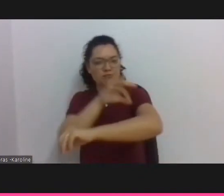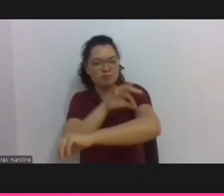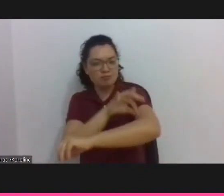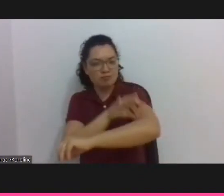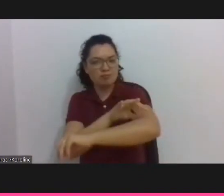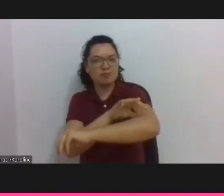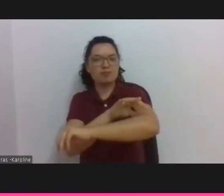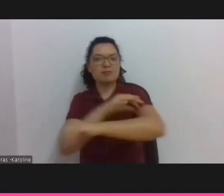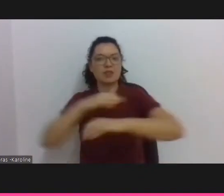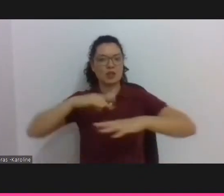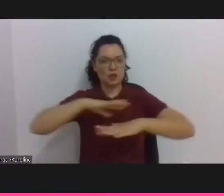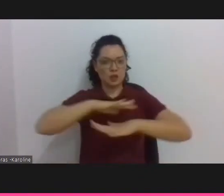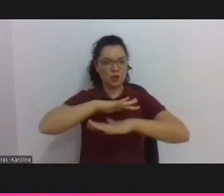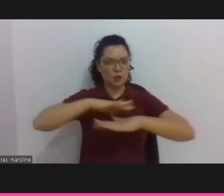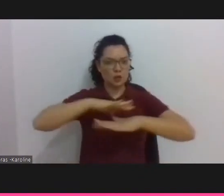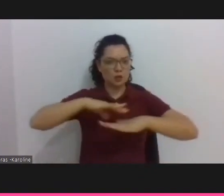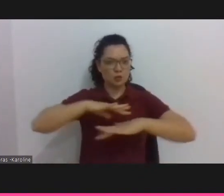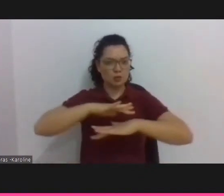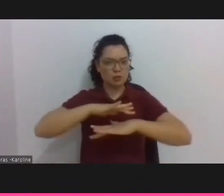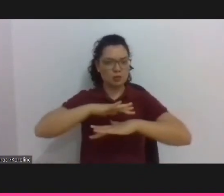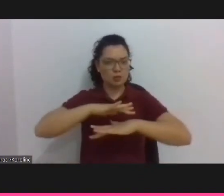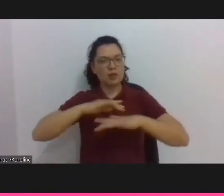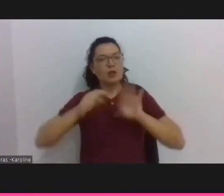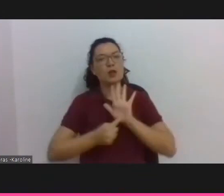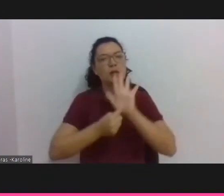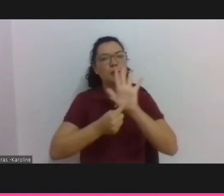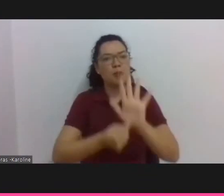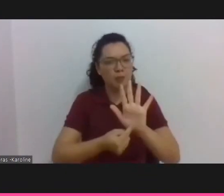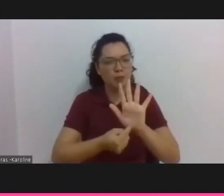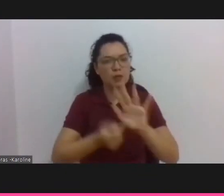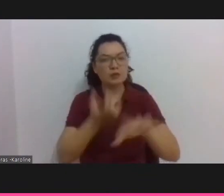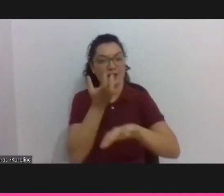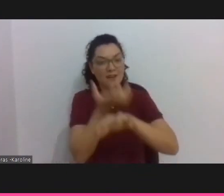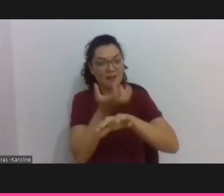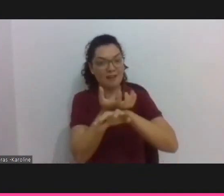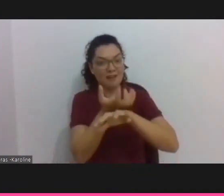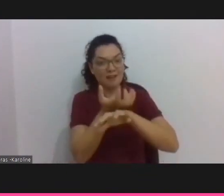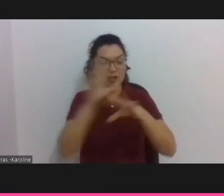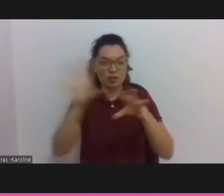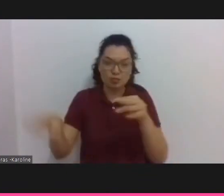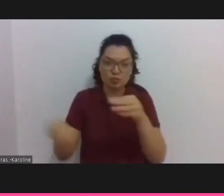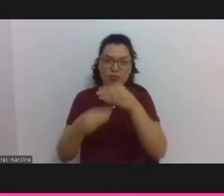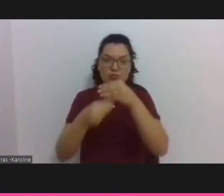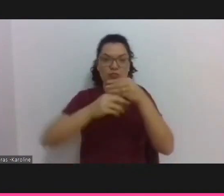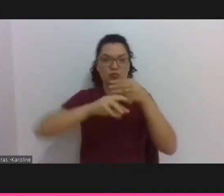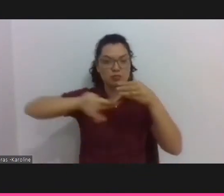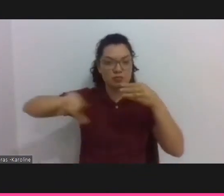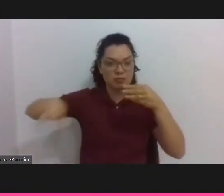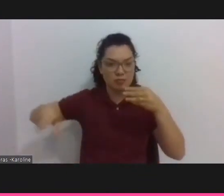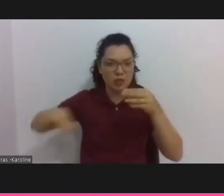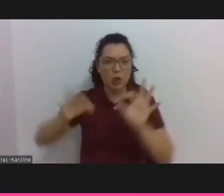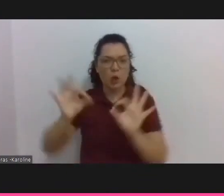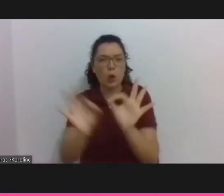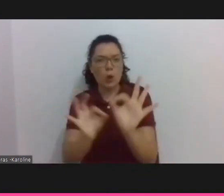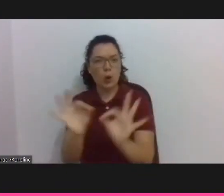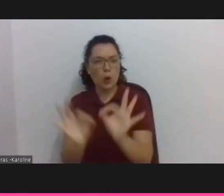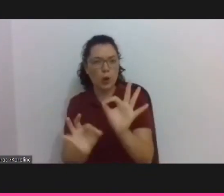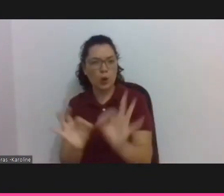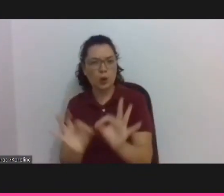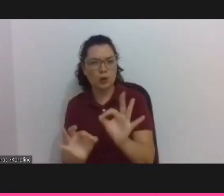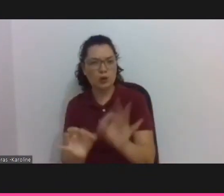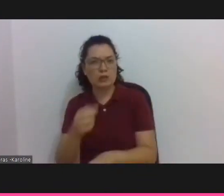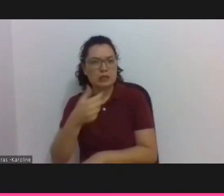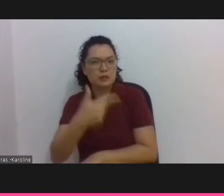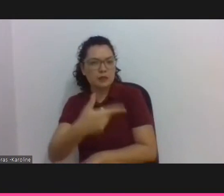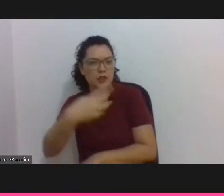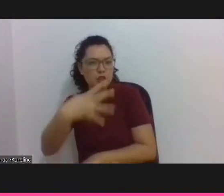a importância da relação interdisciplinar. Foram igualmente organizados 24 lançamentos de publicações,